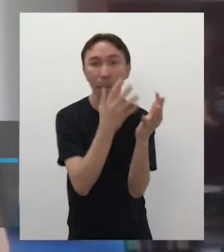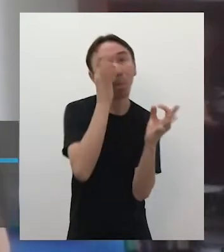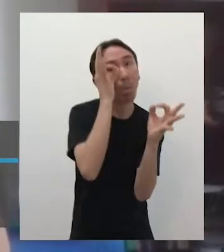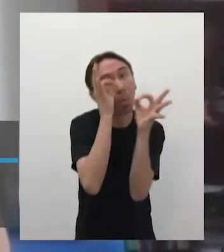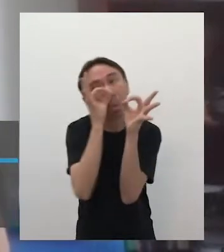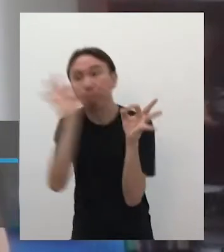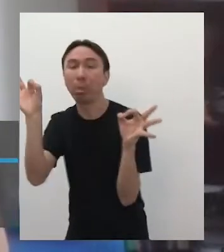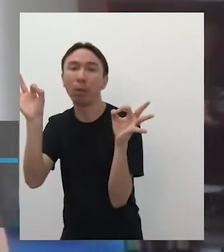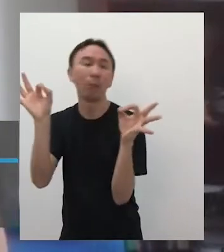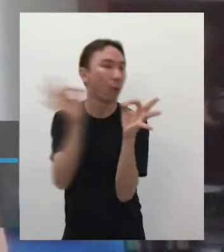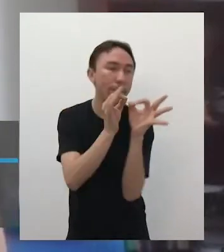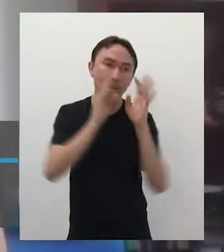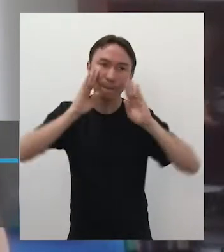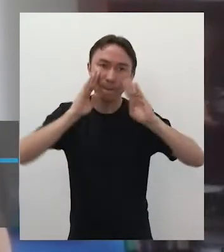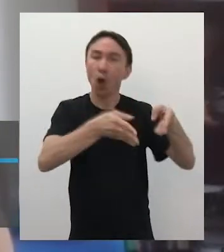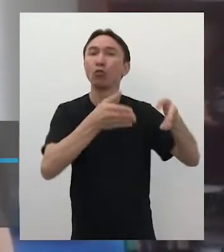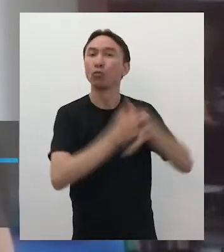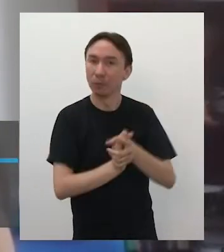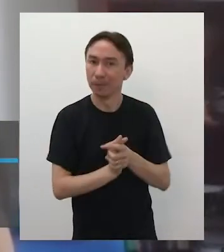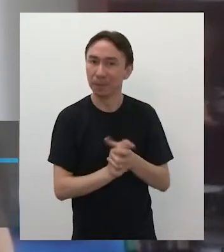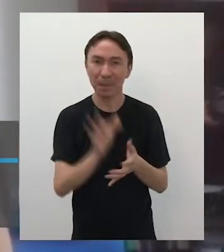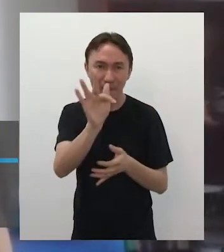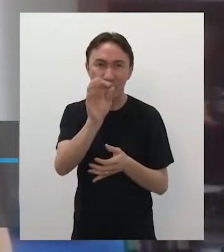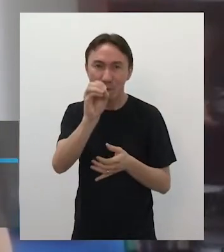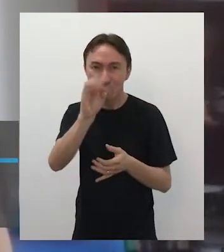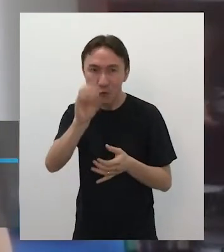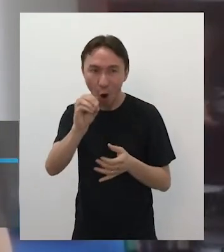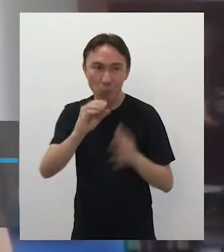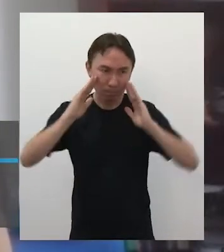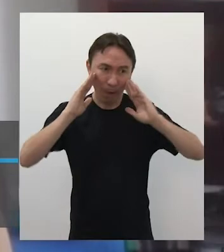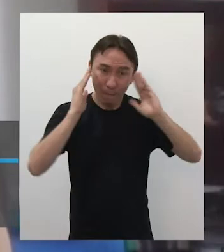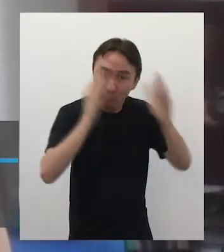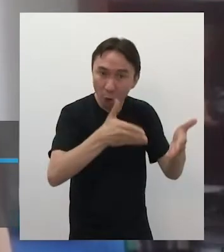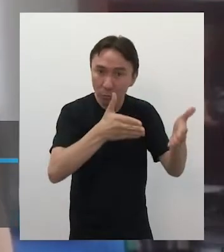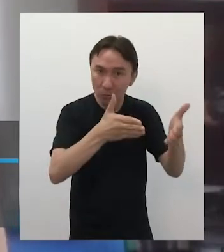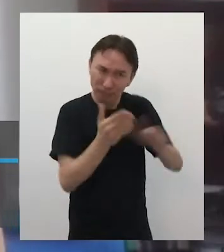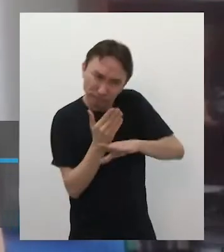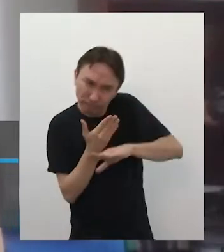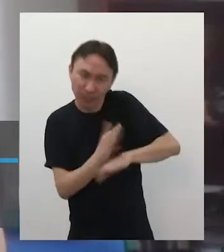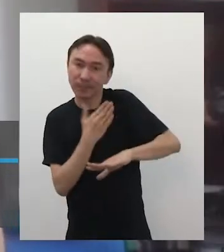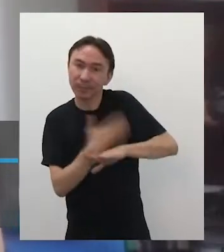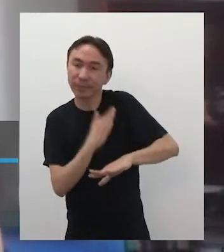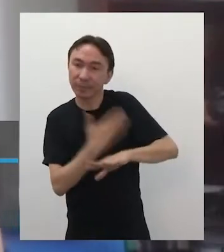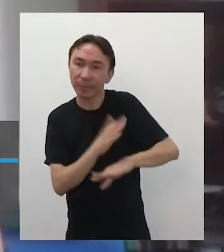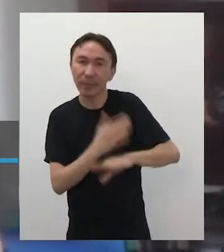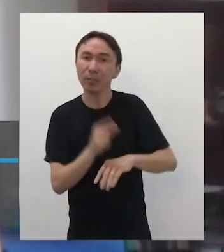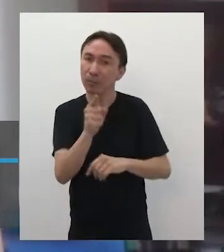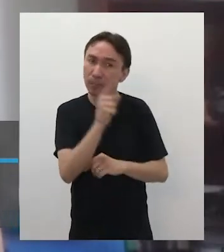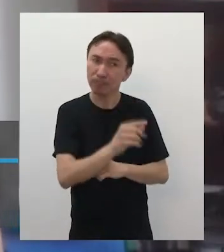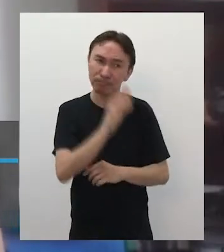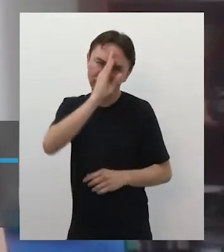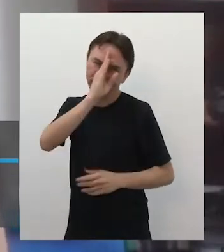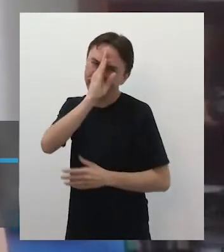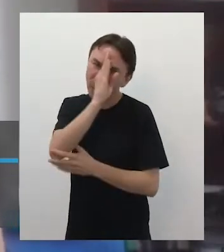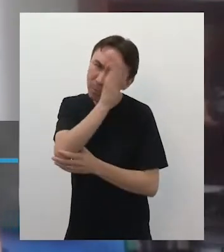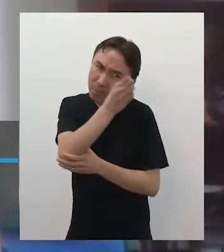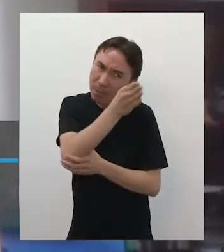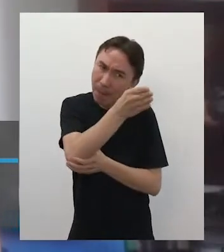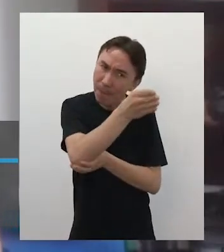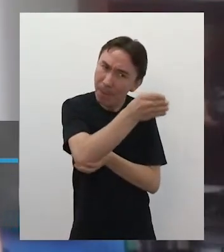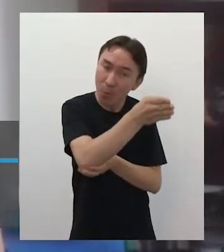a palavra chama bastante, né? Quando a gente está focando em alguma coisa, quer dizer que a gente está se concentrando ou prestando atenção